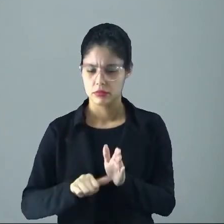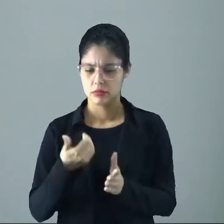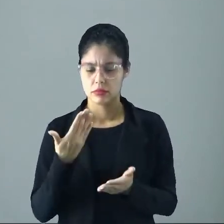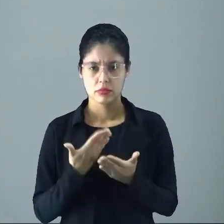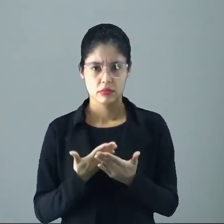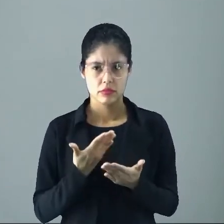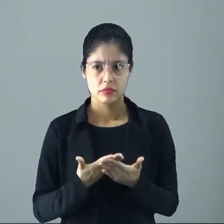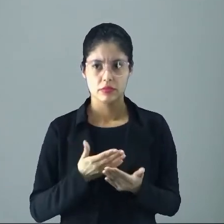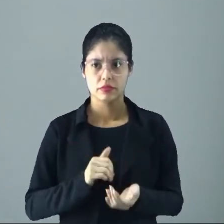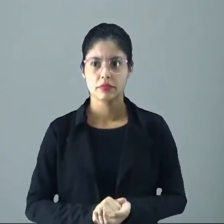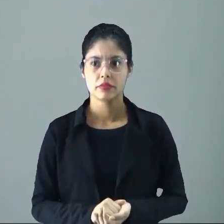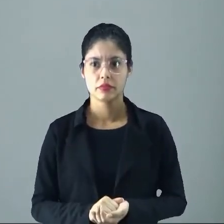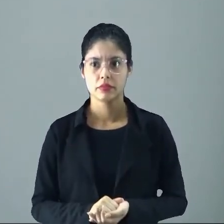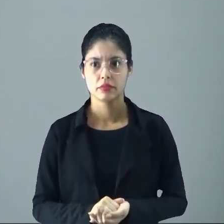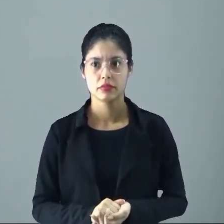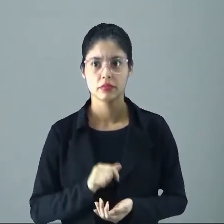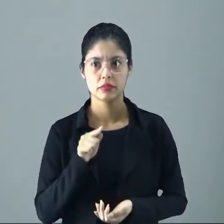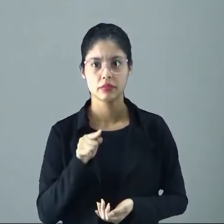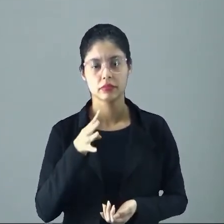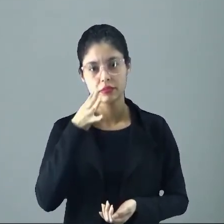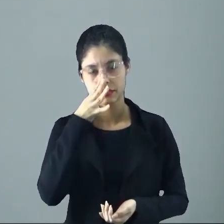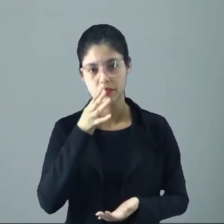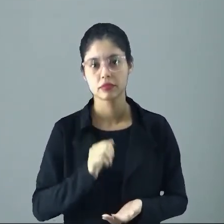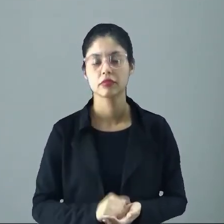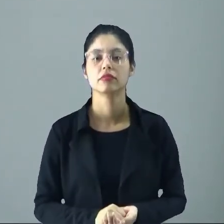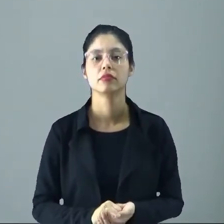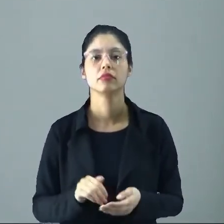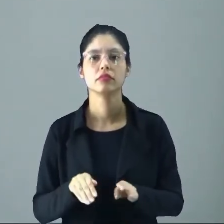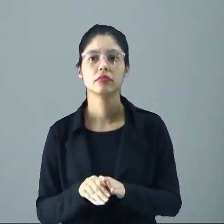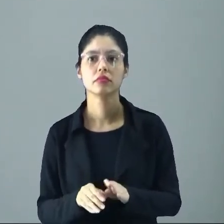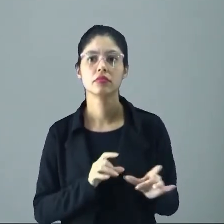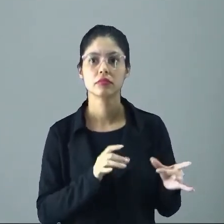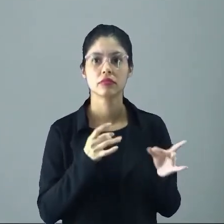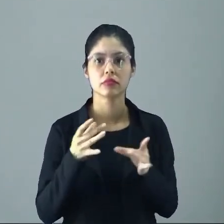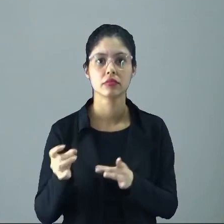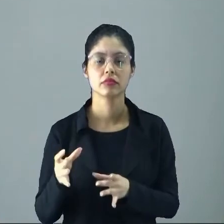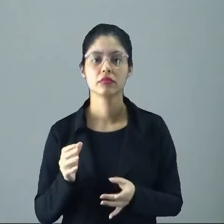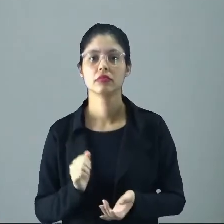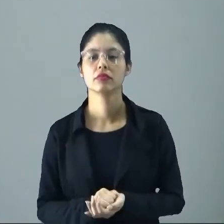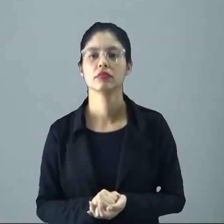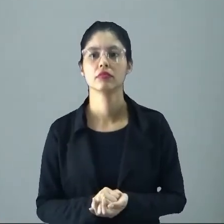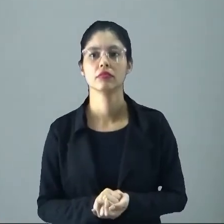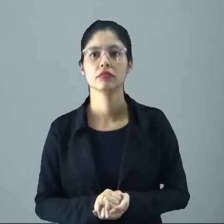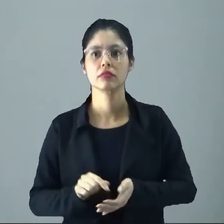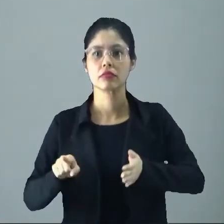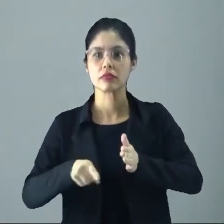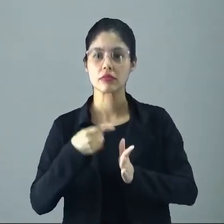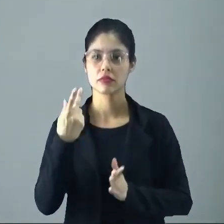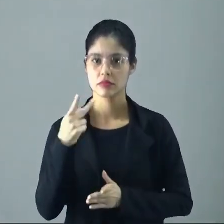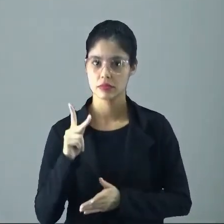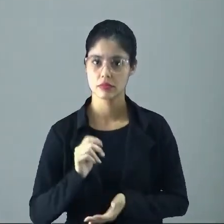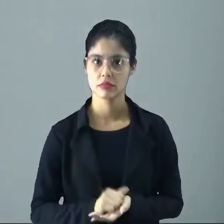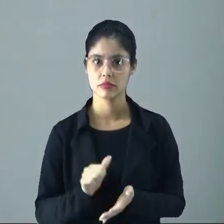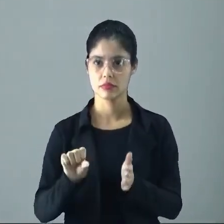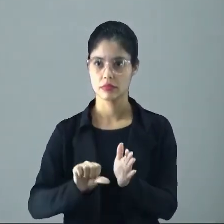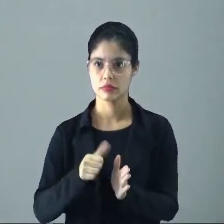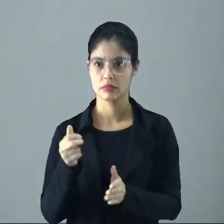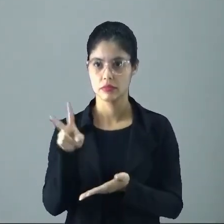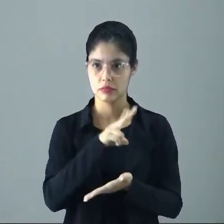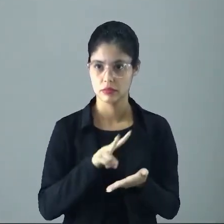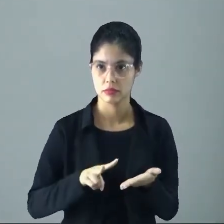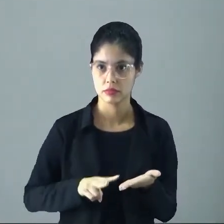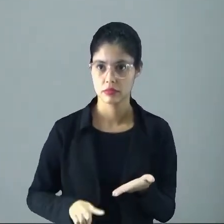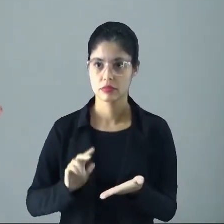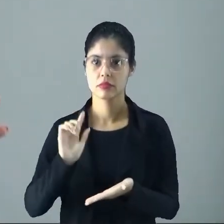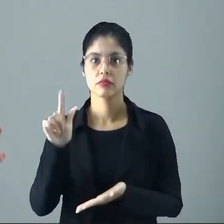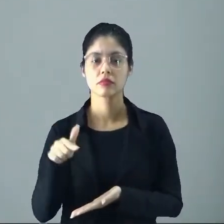primeira aula, espero que vocês tenham assistido, eu dei umas dicas para vocês, né? E uma delas, primeiro lê